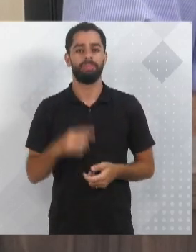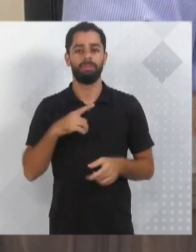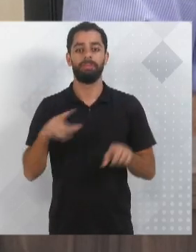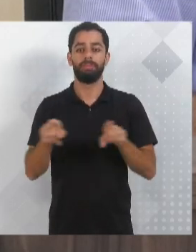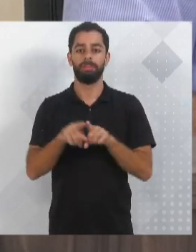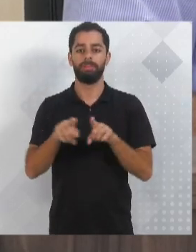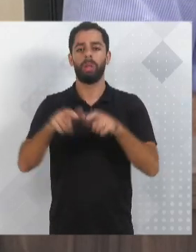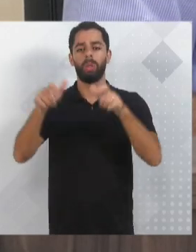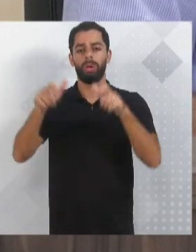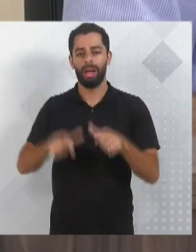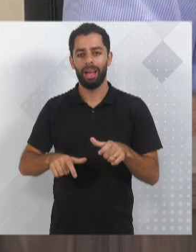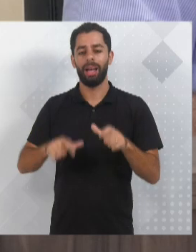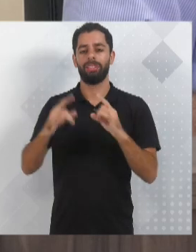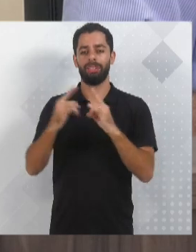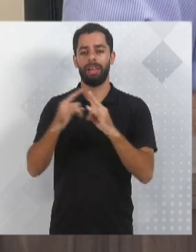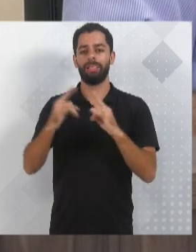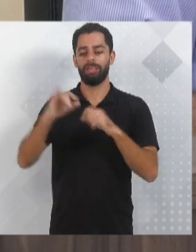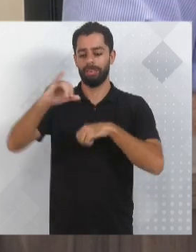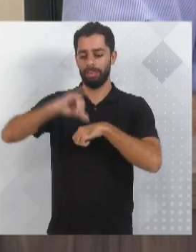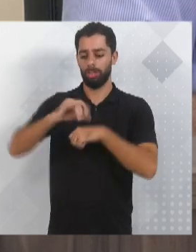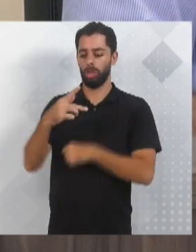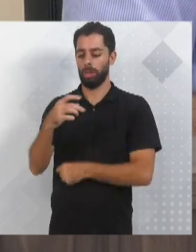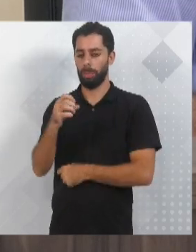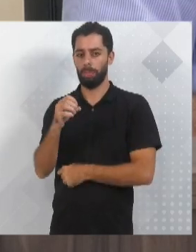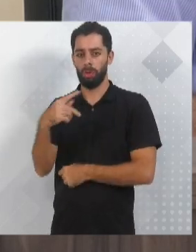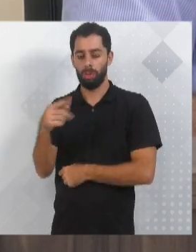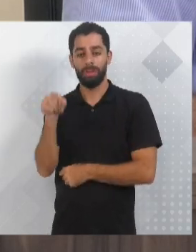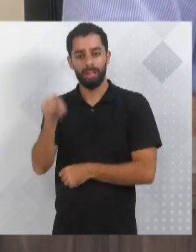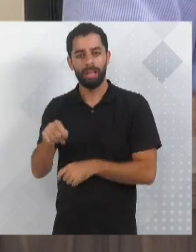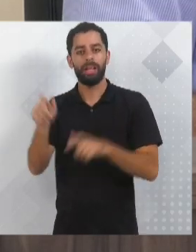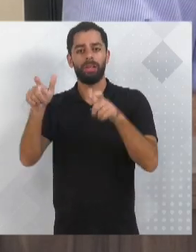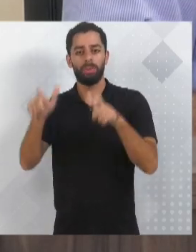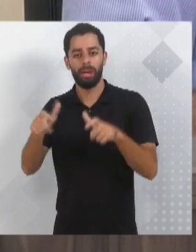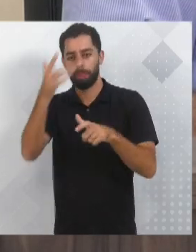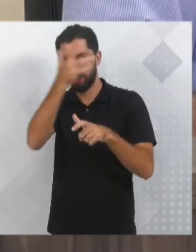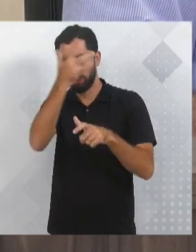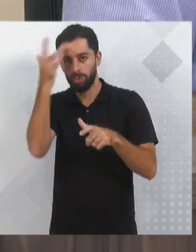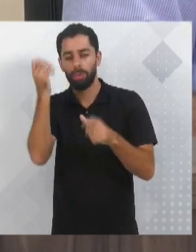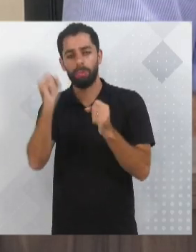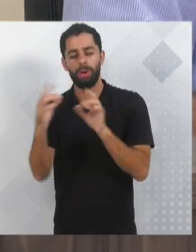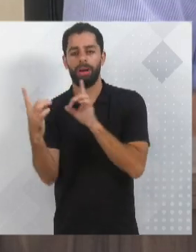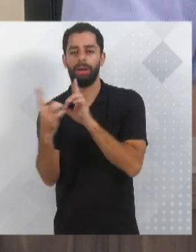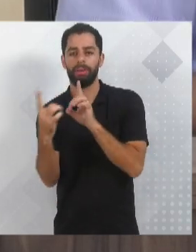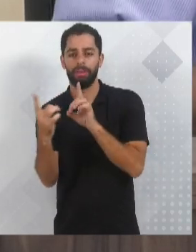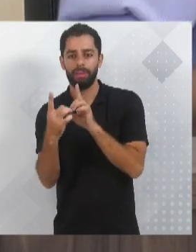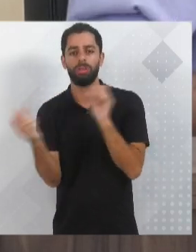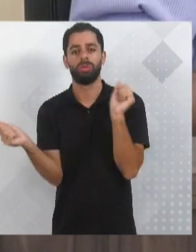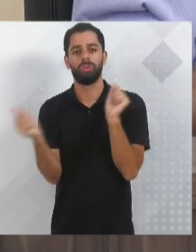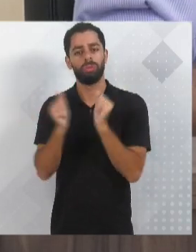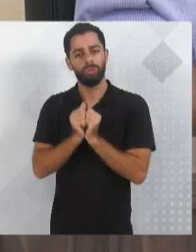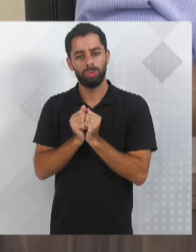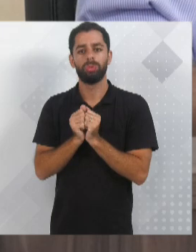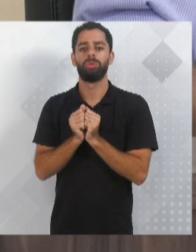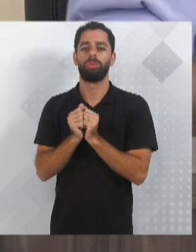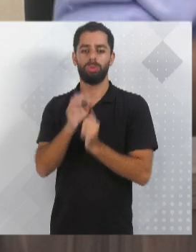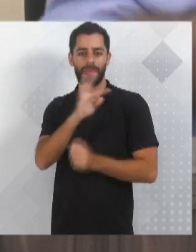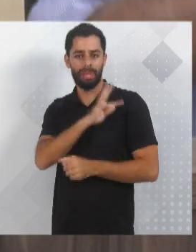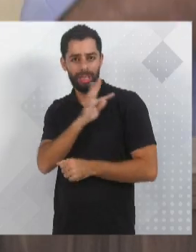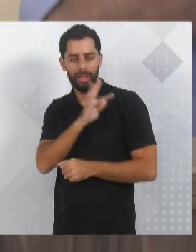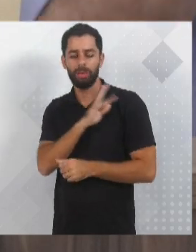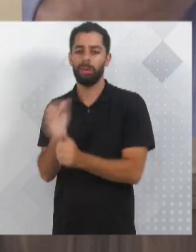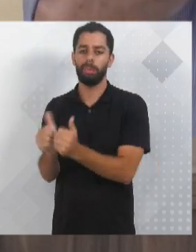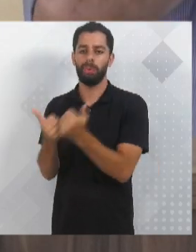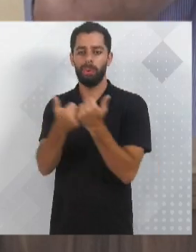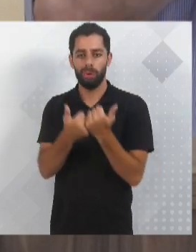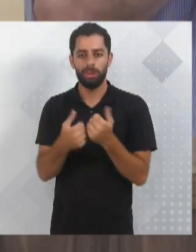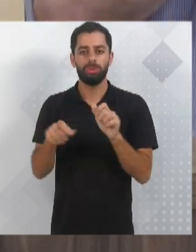que é um equipamento de atividade diurna, onde esse usuário pode ser atendido com um atendimento técnico e também